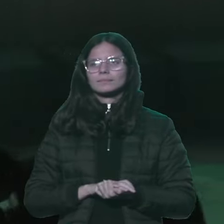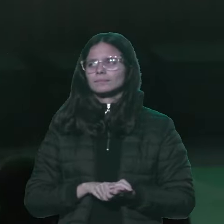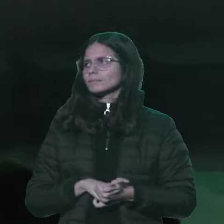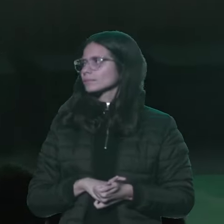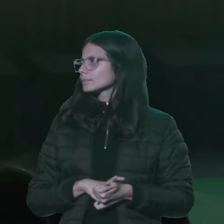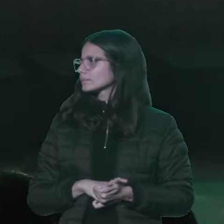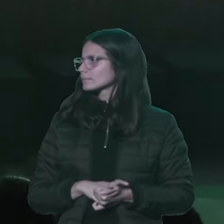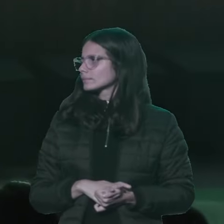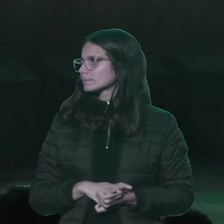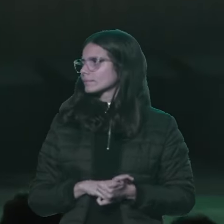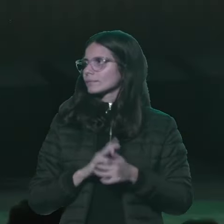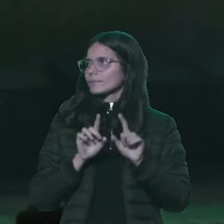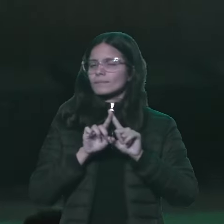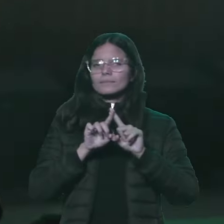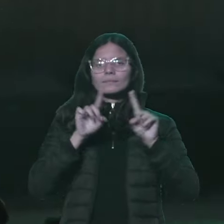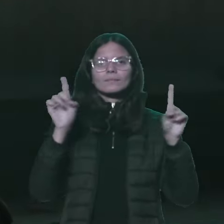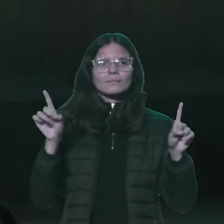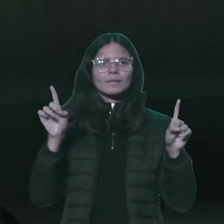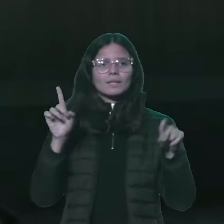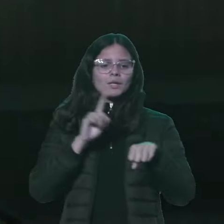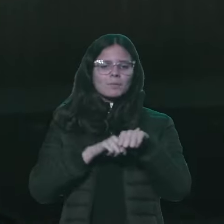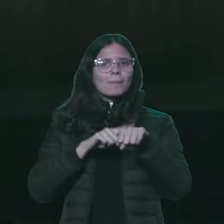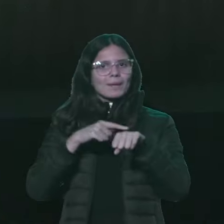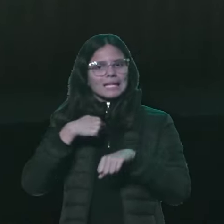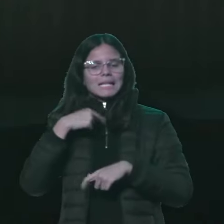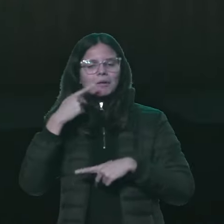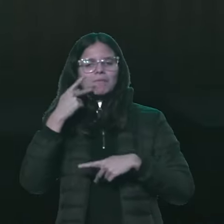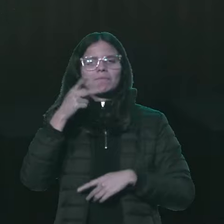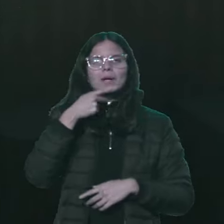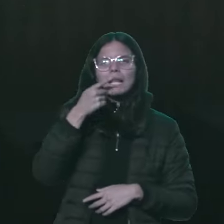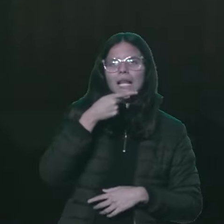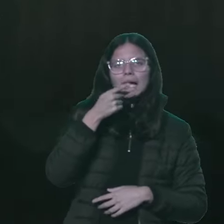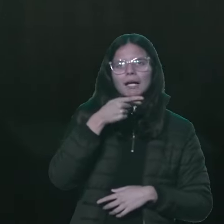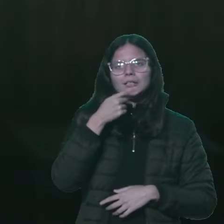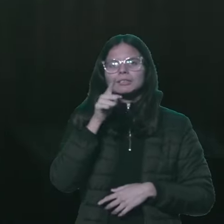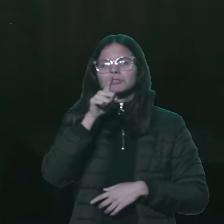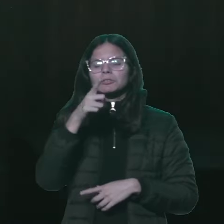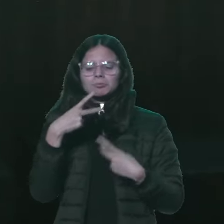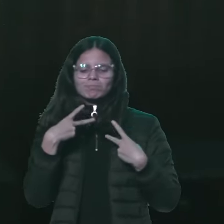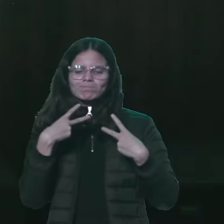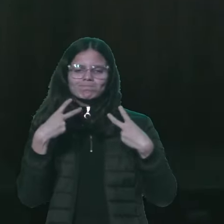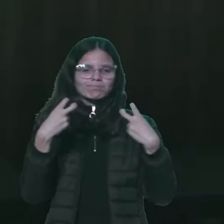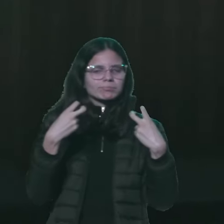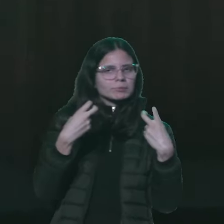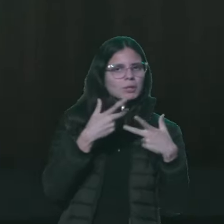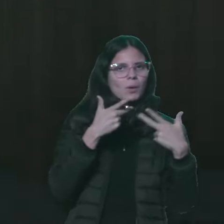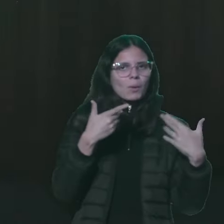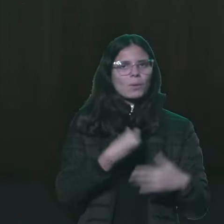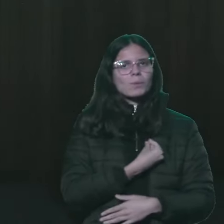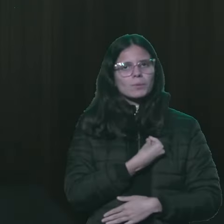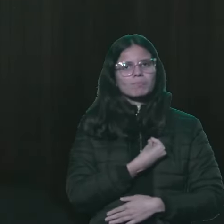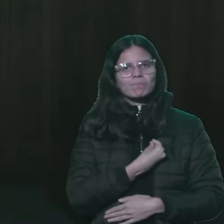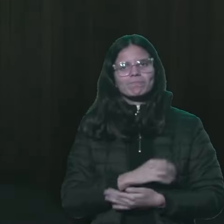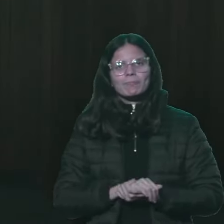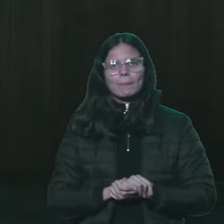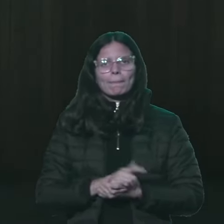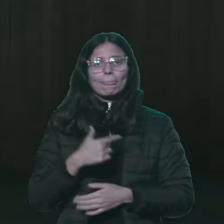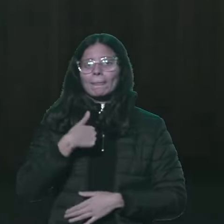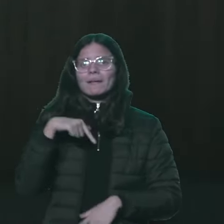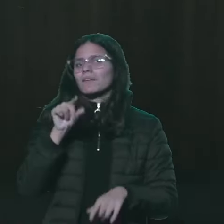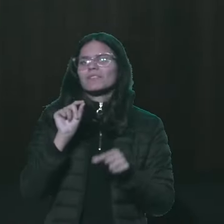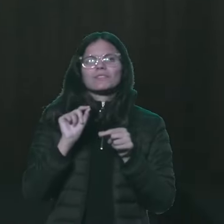Mas enquanto eu falava, você foi se identificando. Deixa eu te dizer uma coisa, eu não fiz um